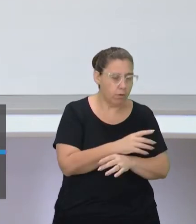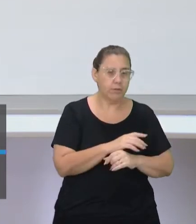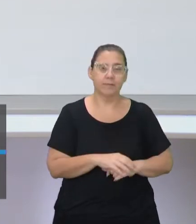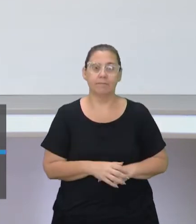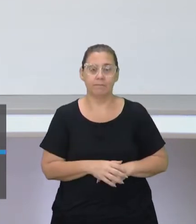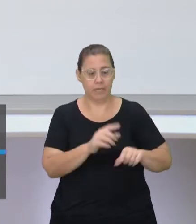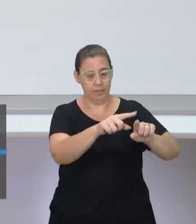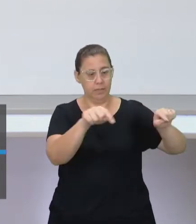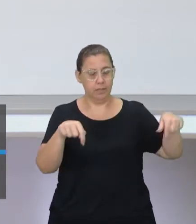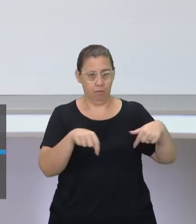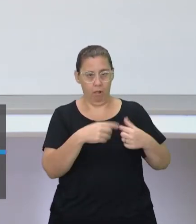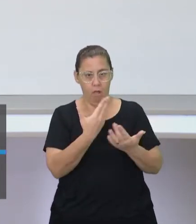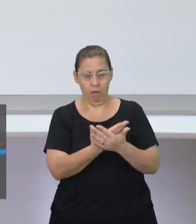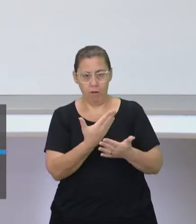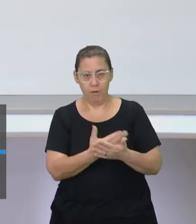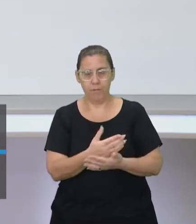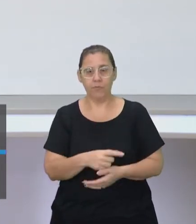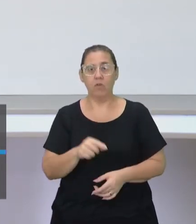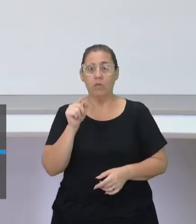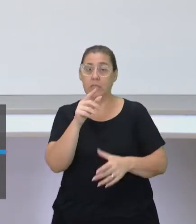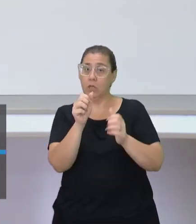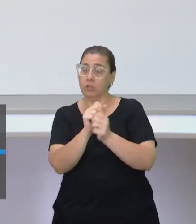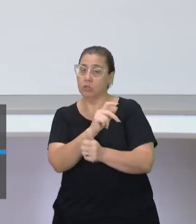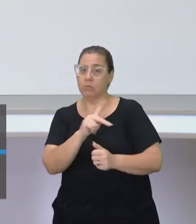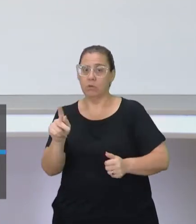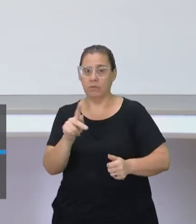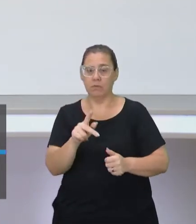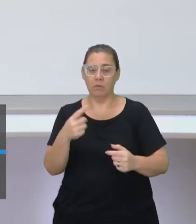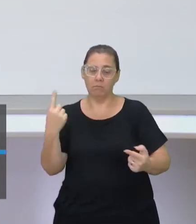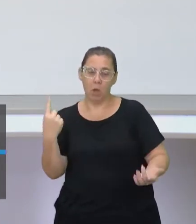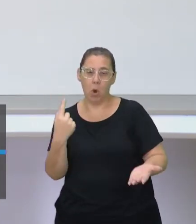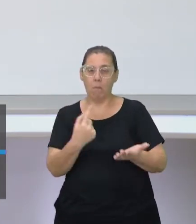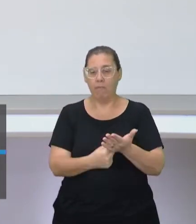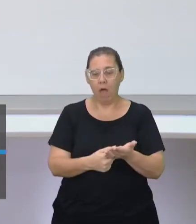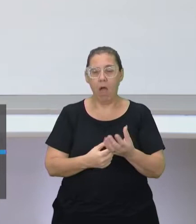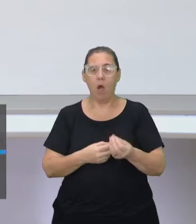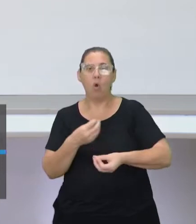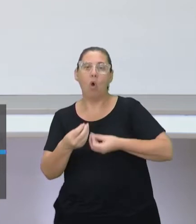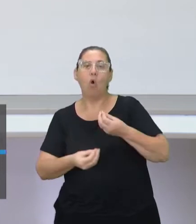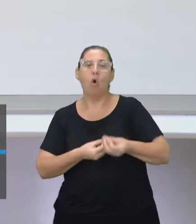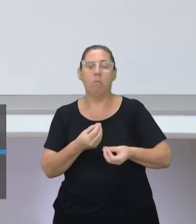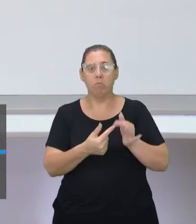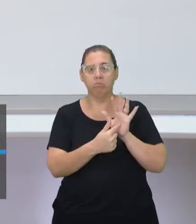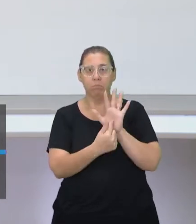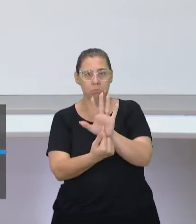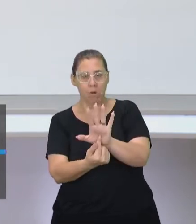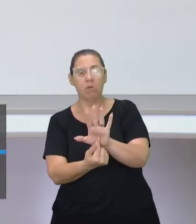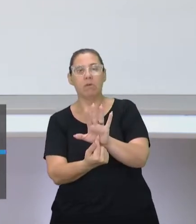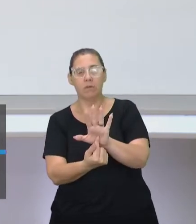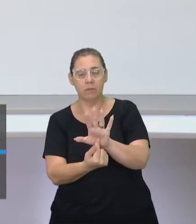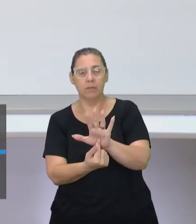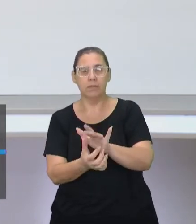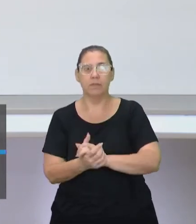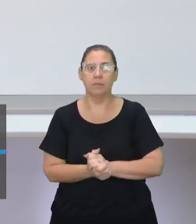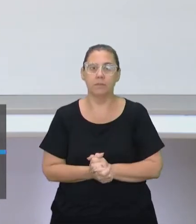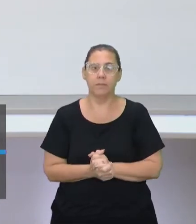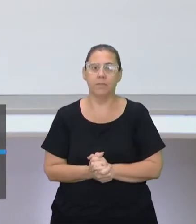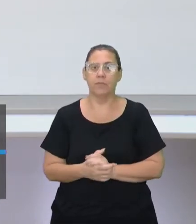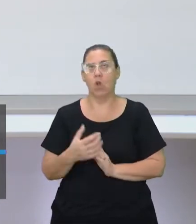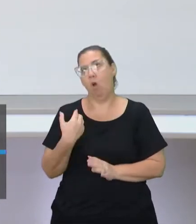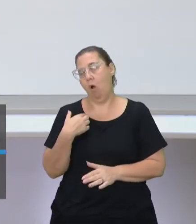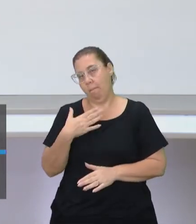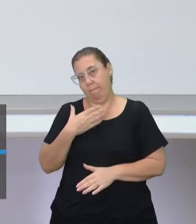de aula, você e o professor vão aí meio que combinar como que vocês vão apresentar. Eu vou aqui